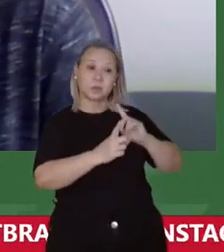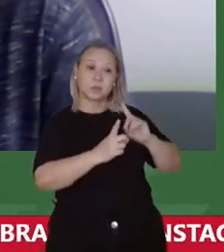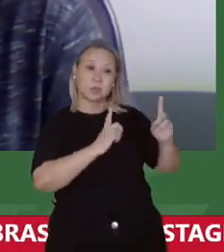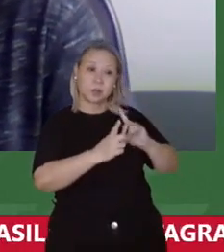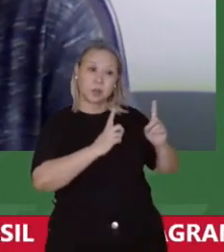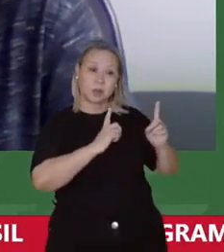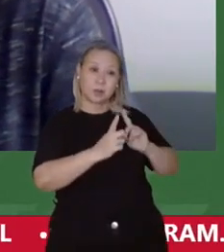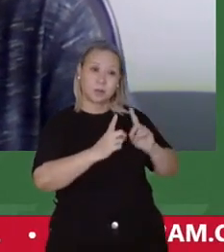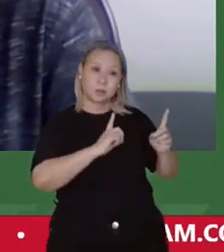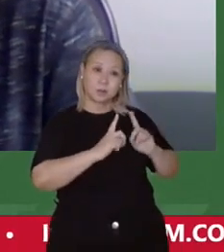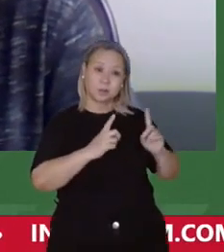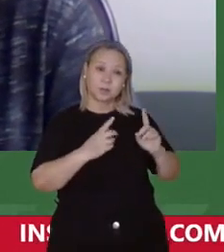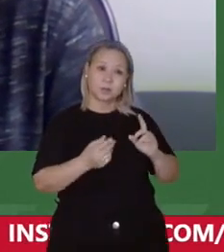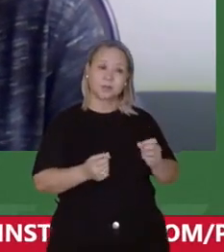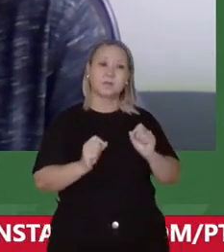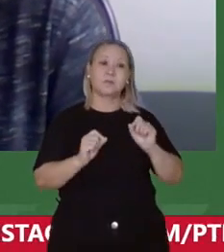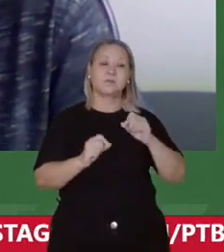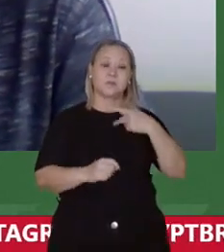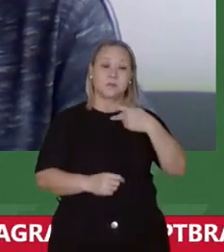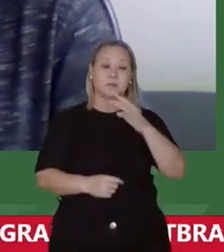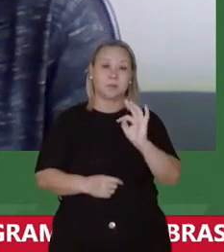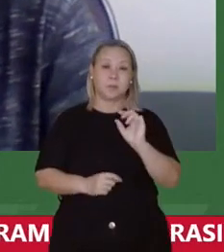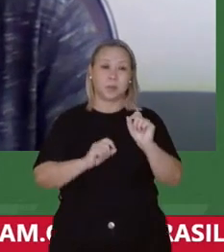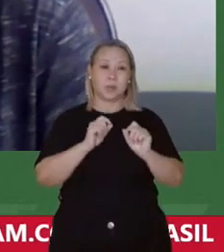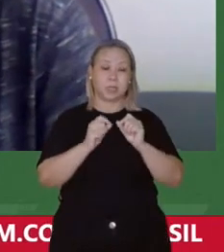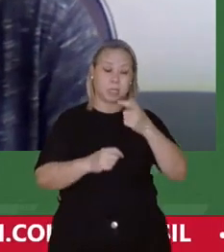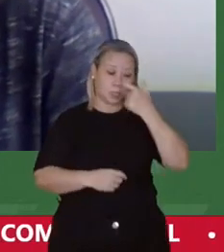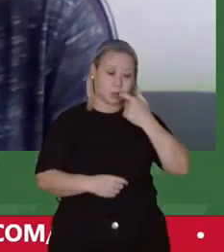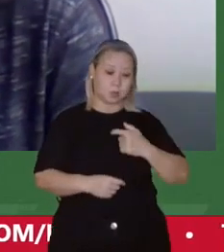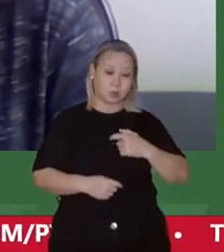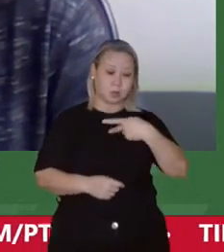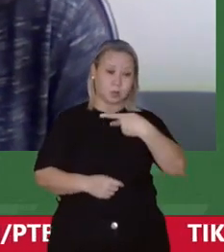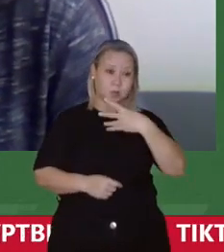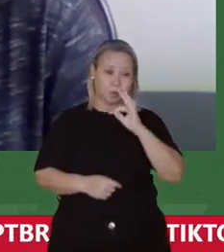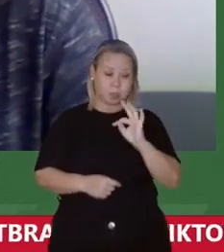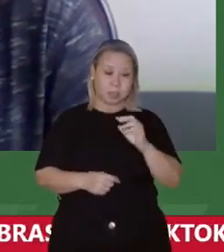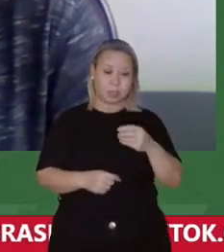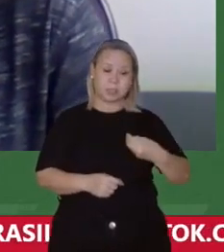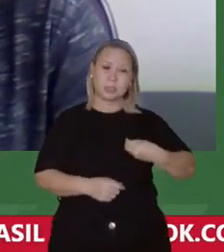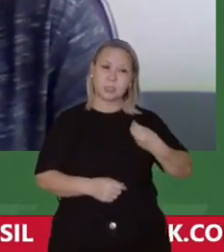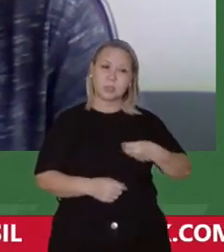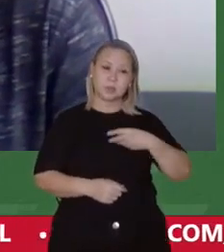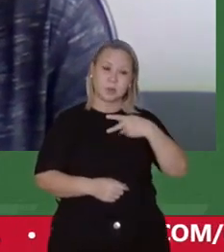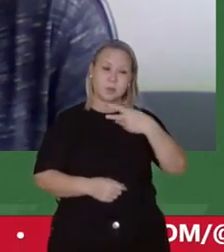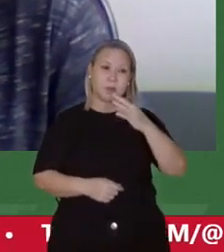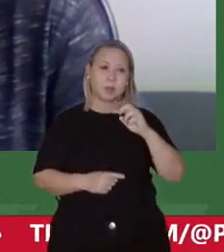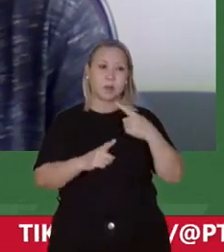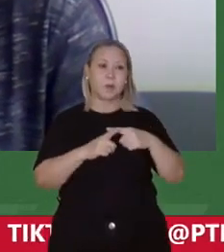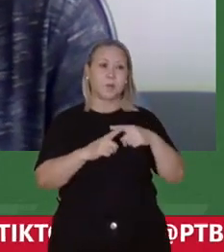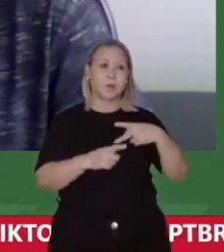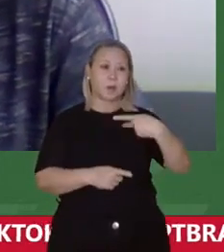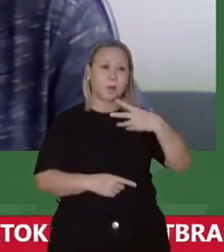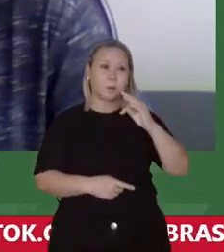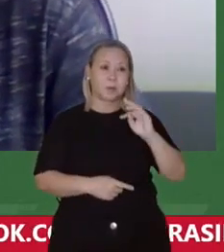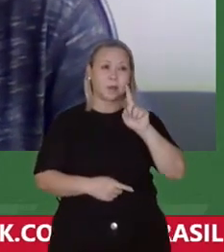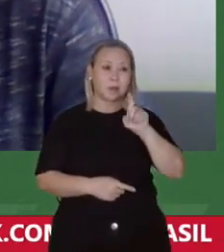irmãs negros e negras do PT, que eu sou petista e estou no PT, porque o PT é